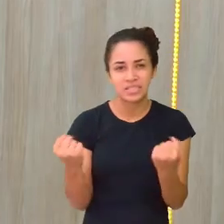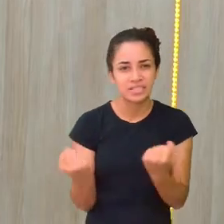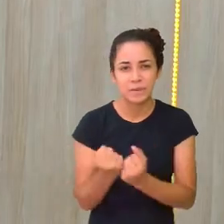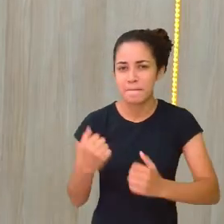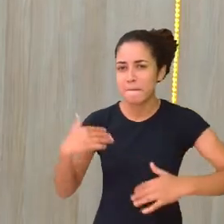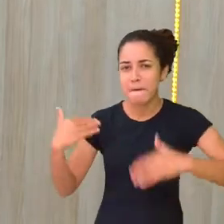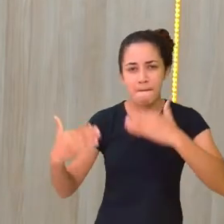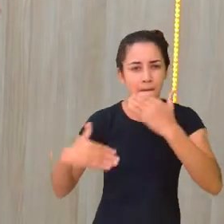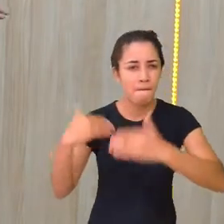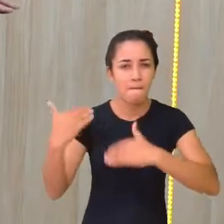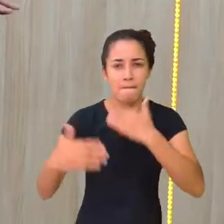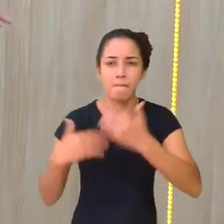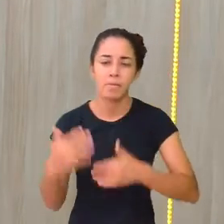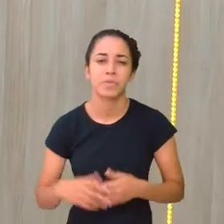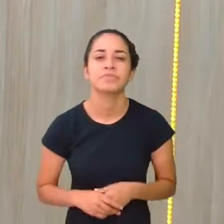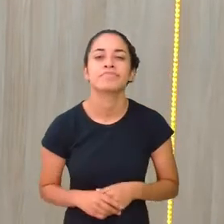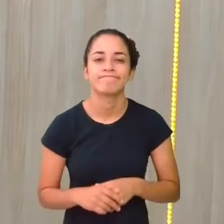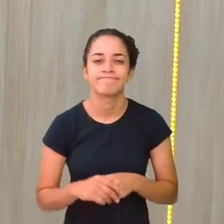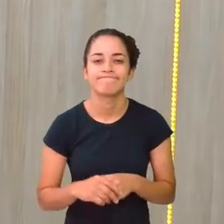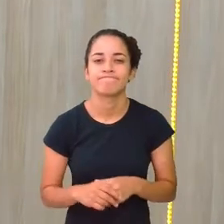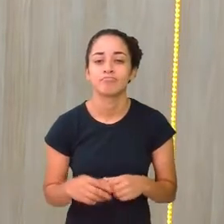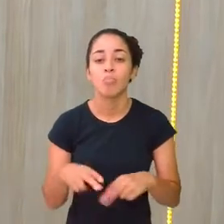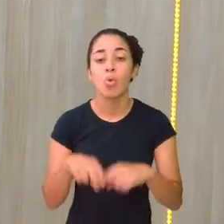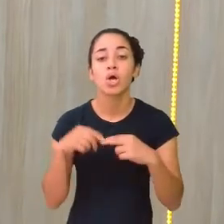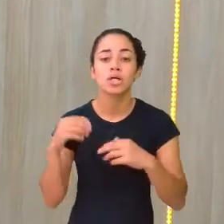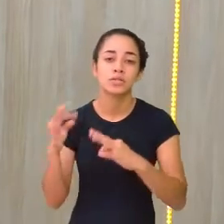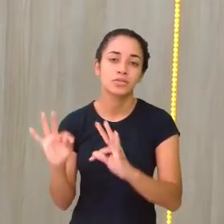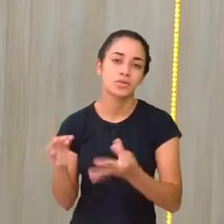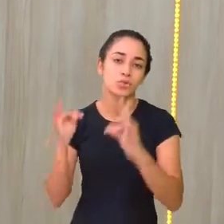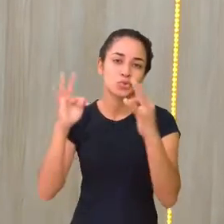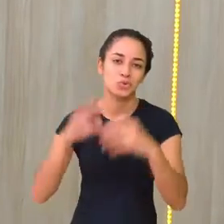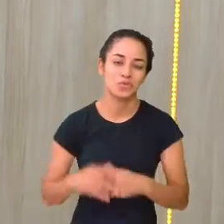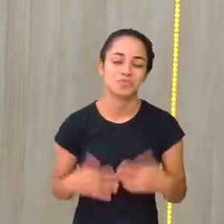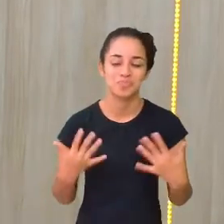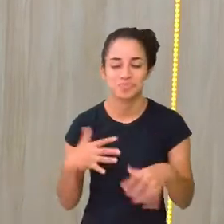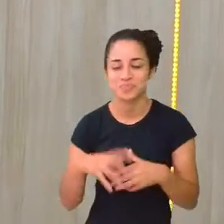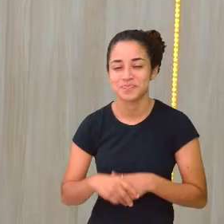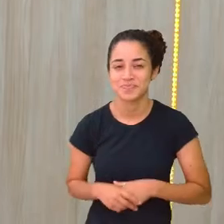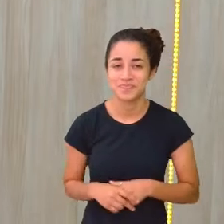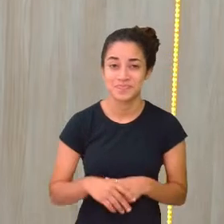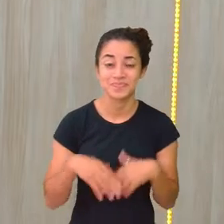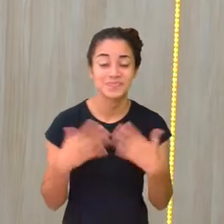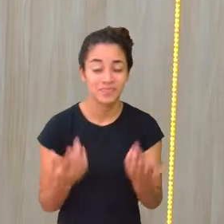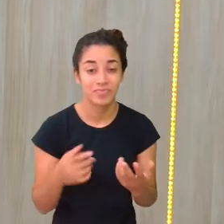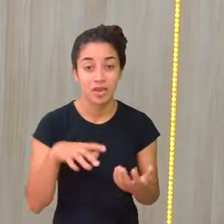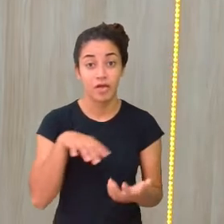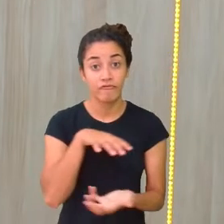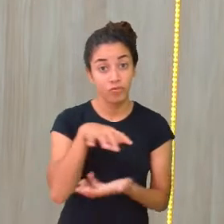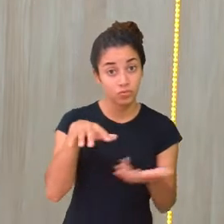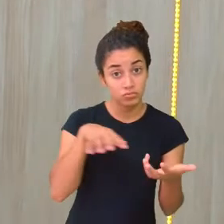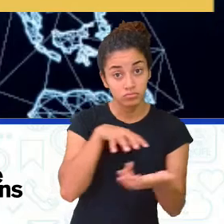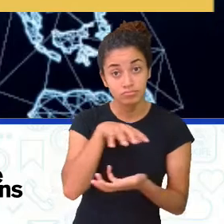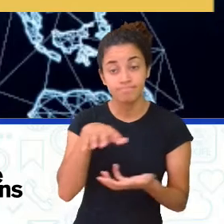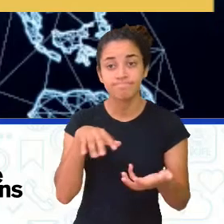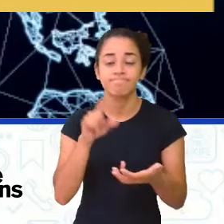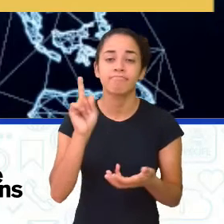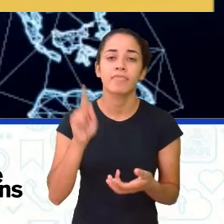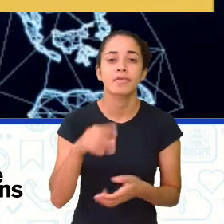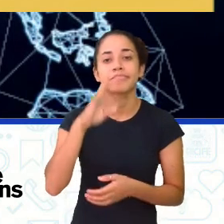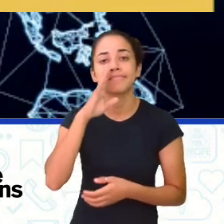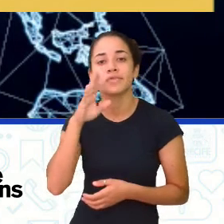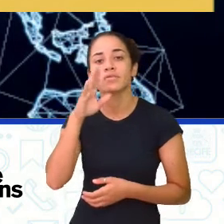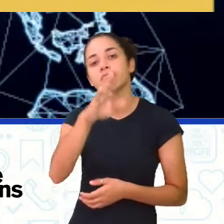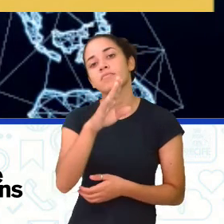desenvolvendo através de novas tecnologias. É fantástico, né? Então, ó, essa revolução é um dos